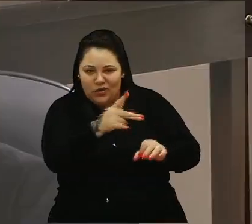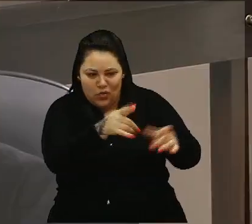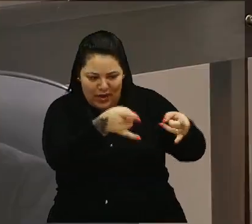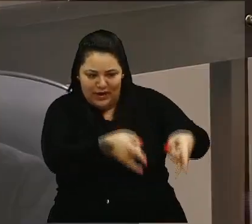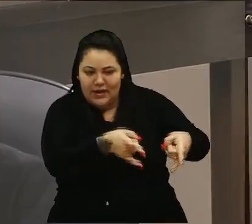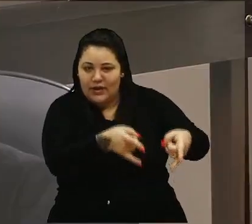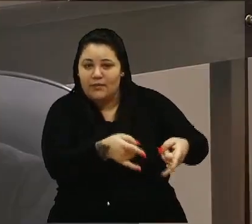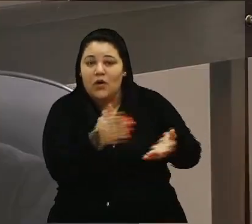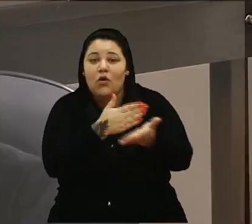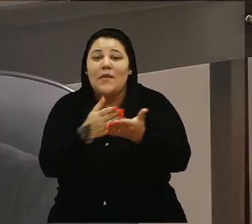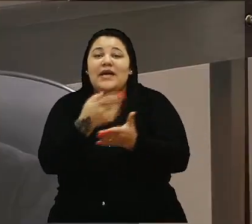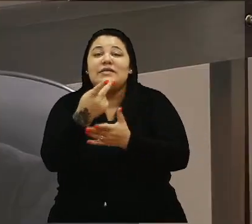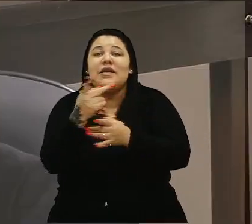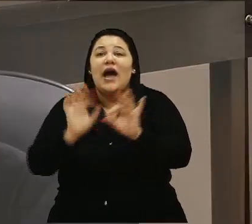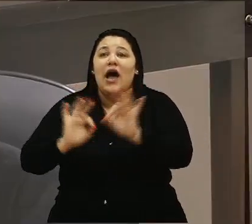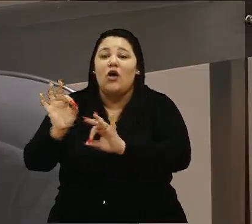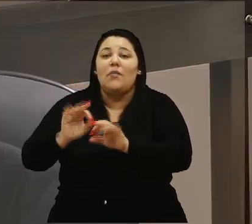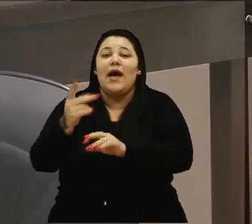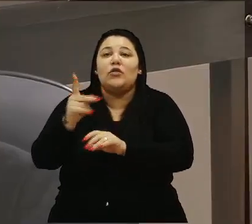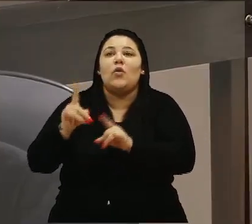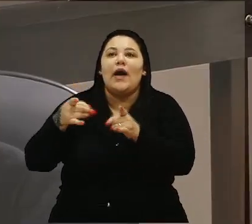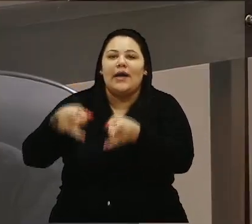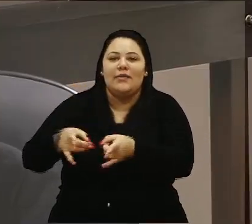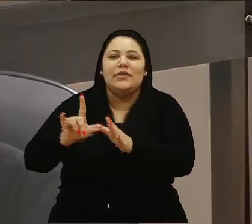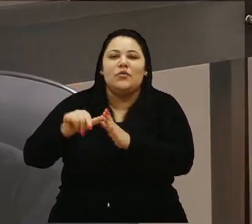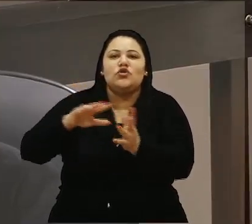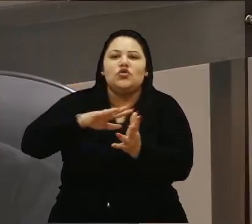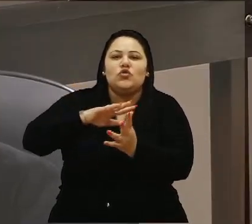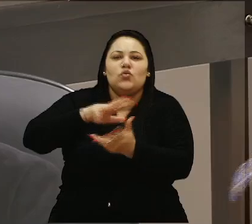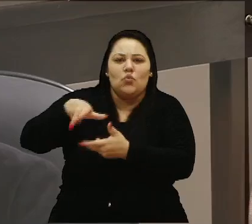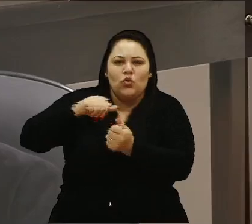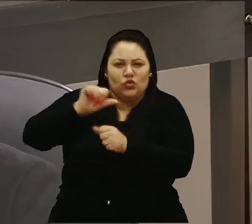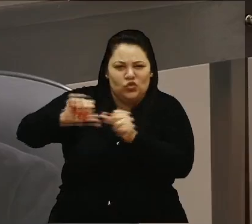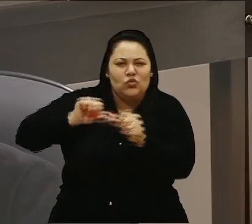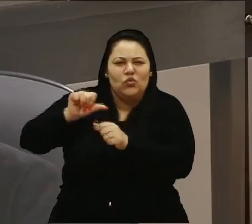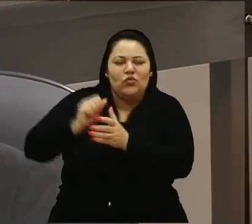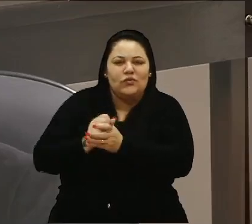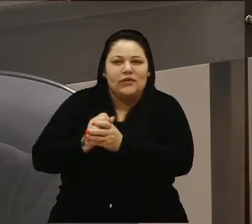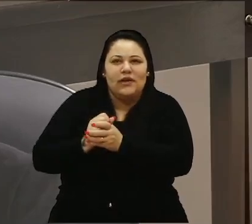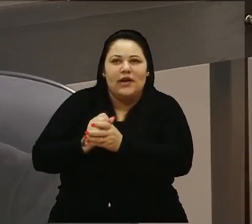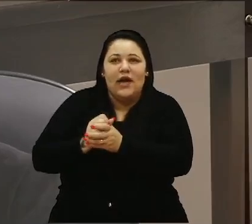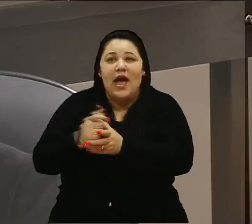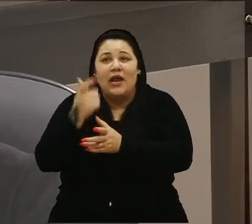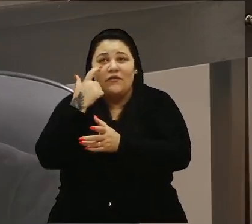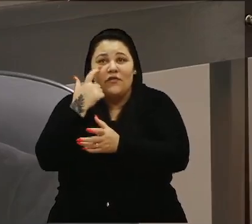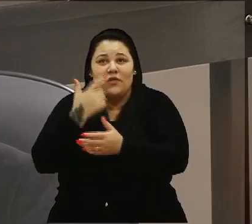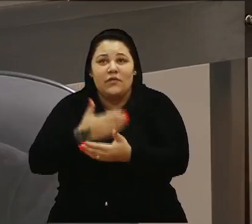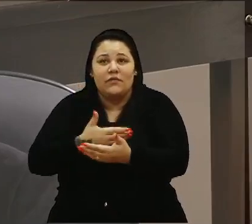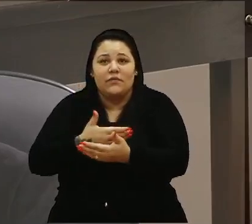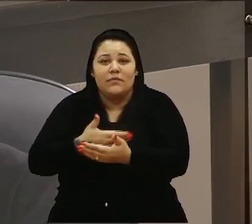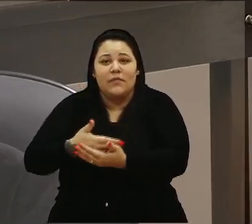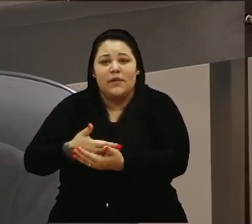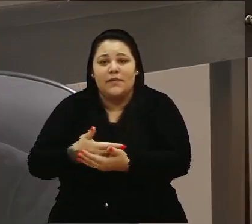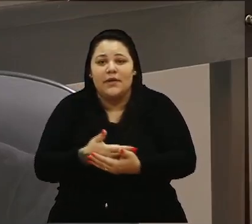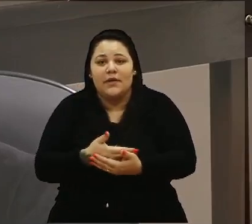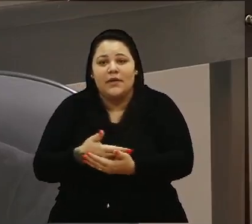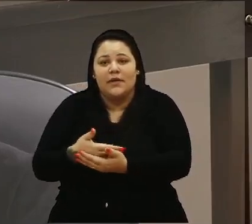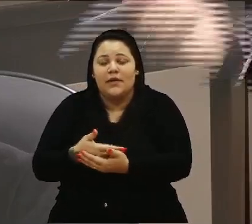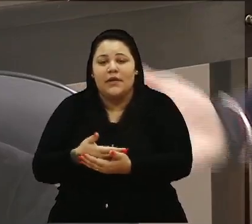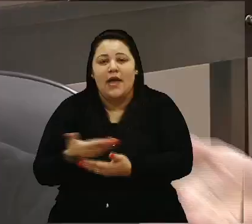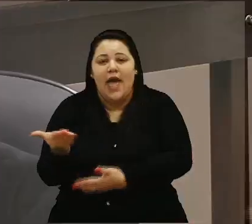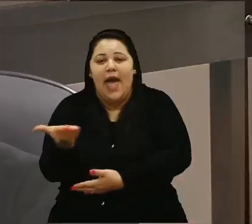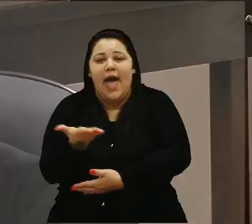a arrumar teu quarto, depois tu vai querer mudar o mundo. Aí colocou ela para assistir os bebês sendo assados, né, pelo Hamas e tantas